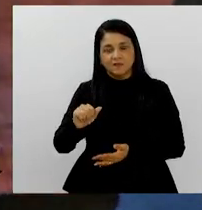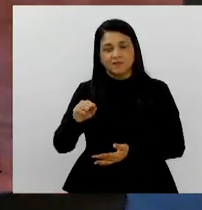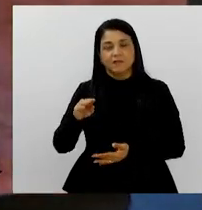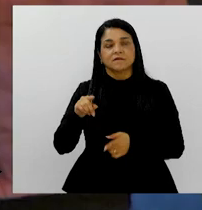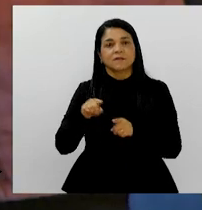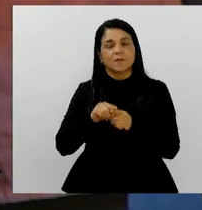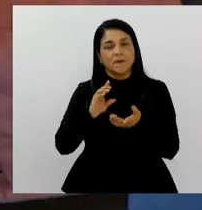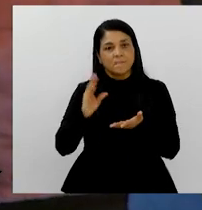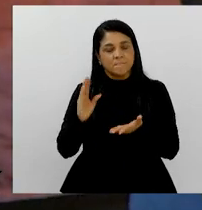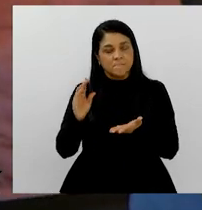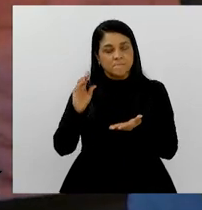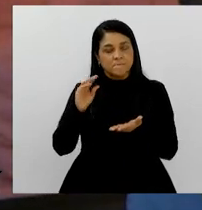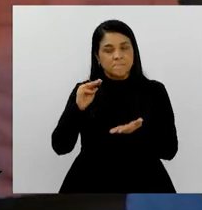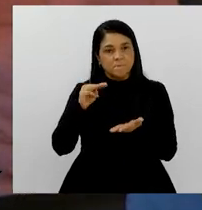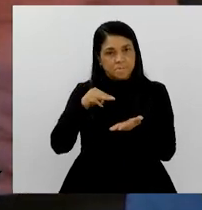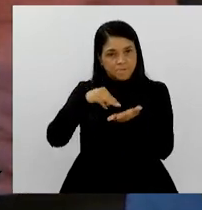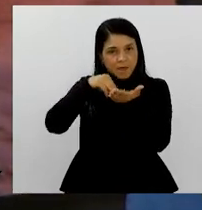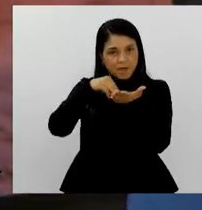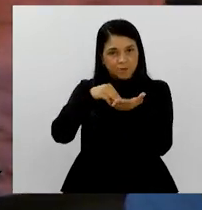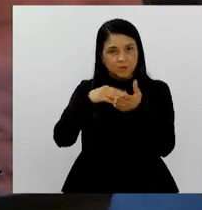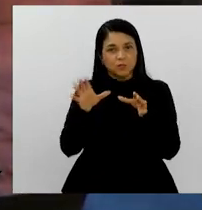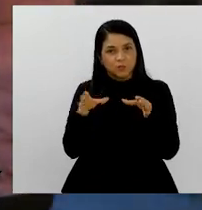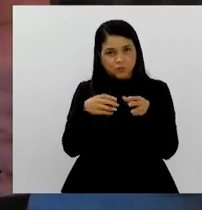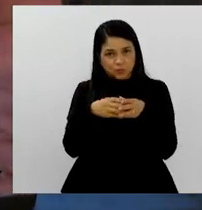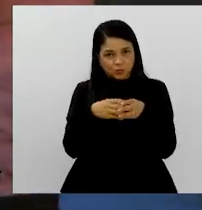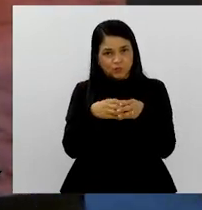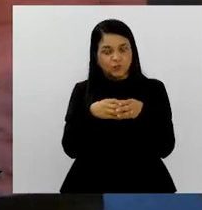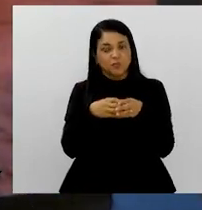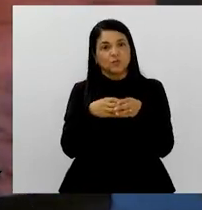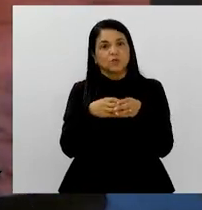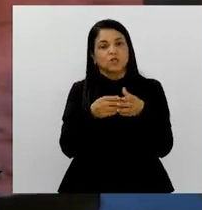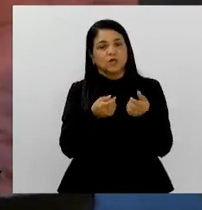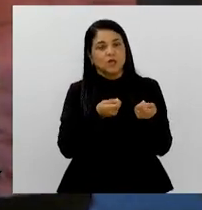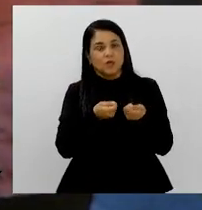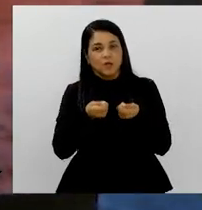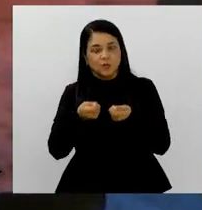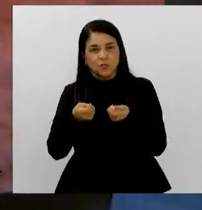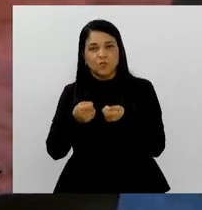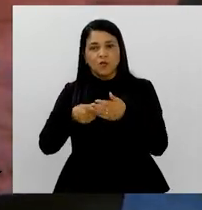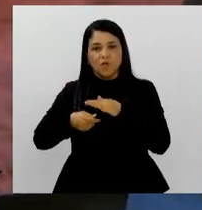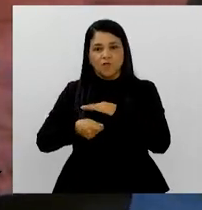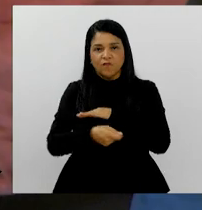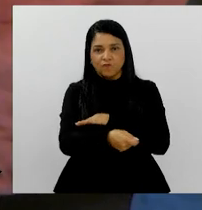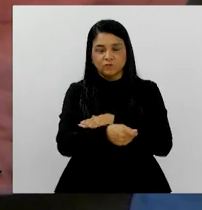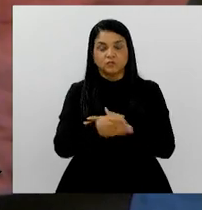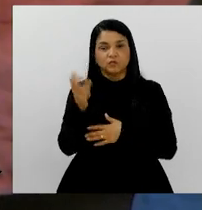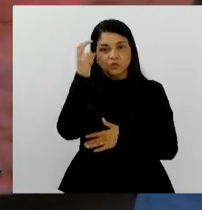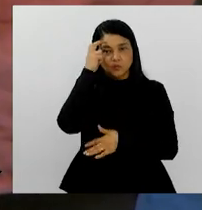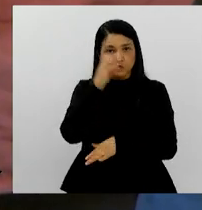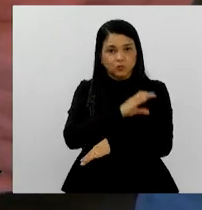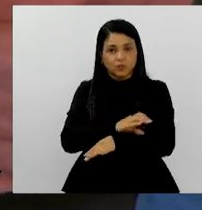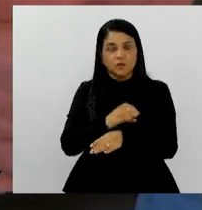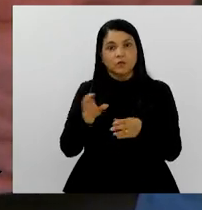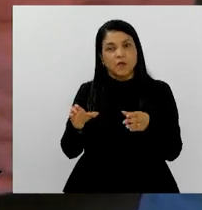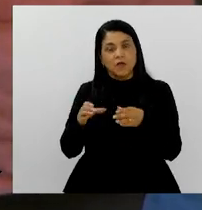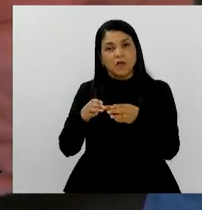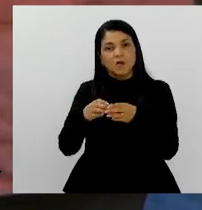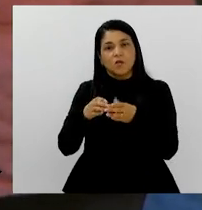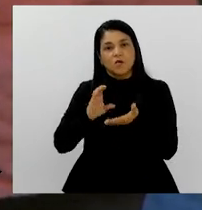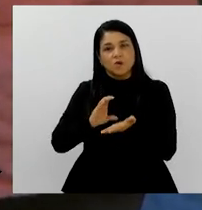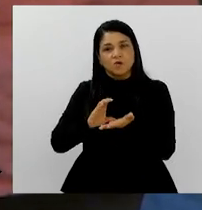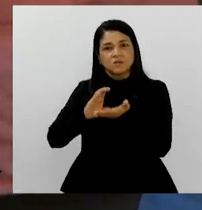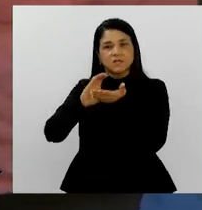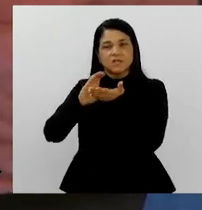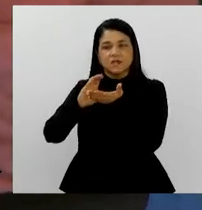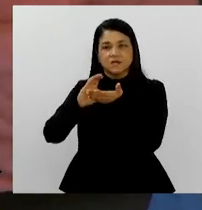nosso comitê, comitê que regula os recursos do Fundo de Cultura, e também a conselheira Pâmela, que está por aí,